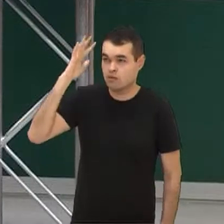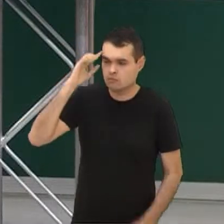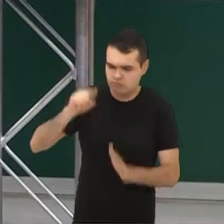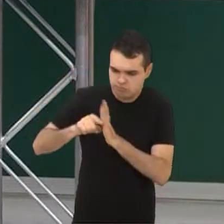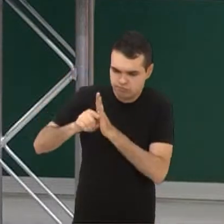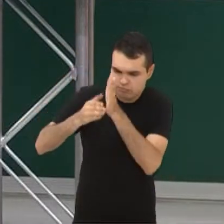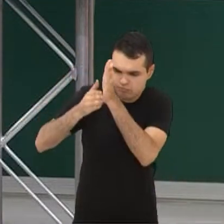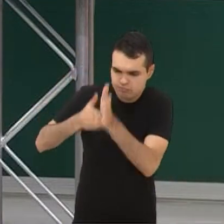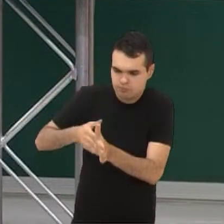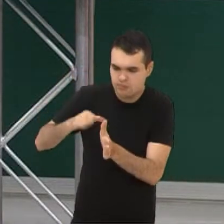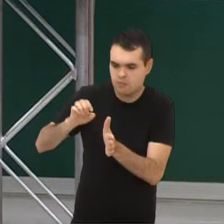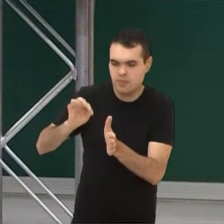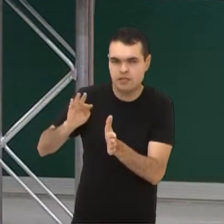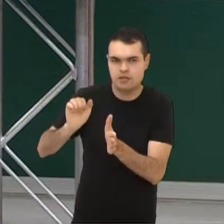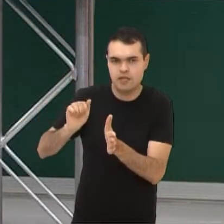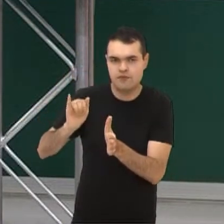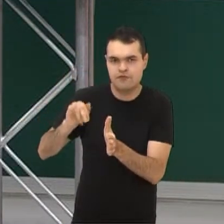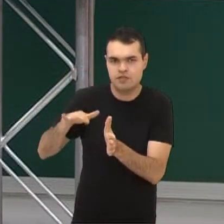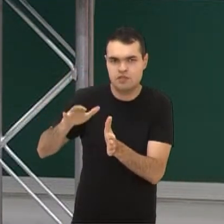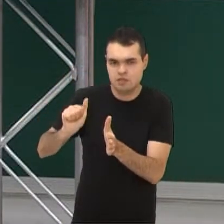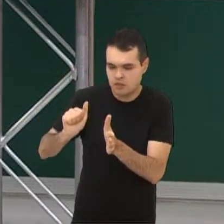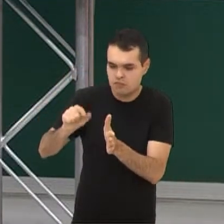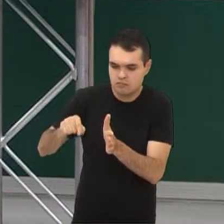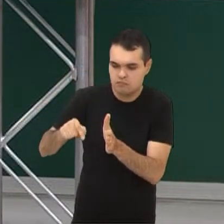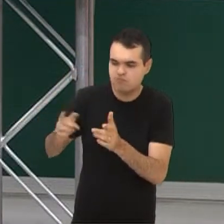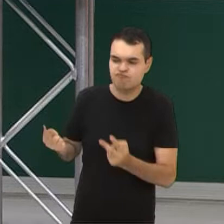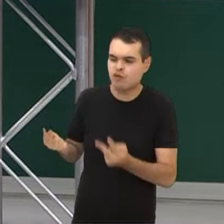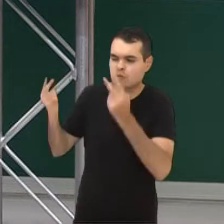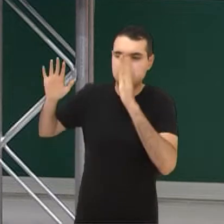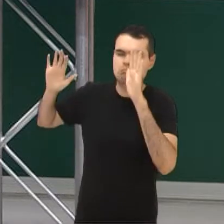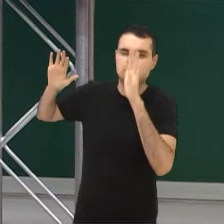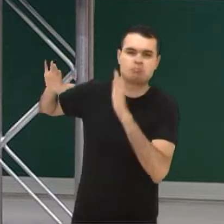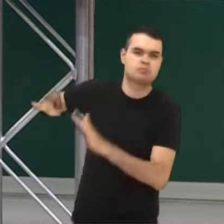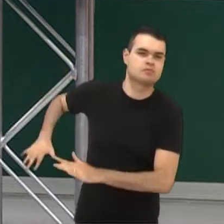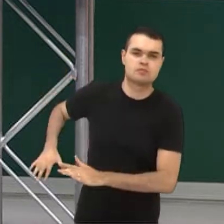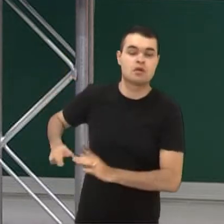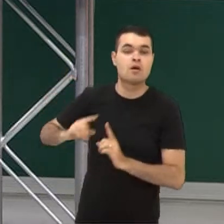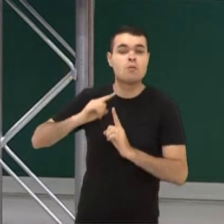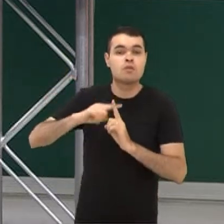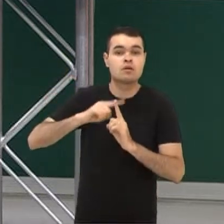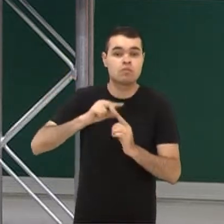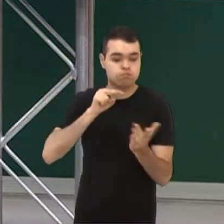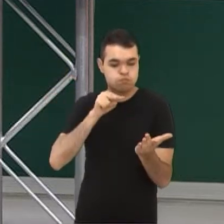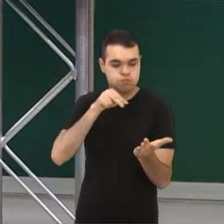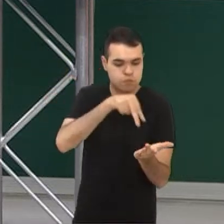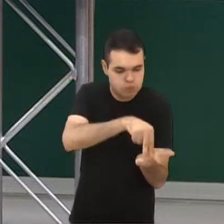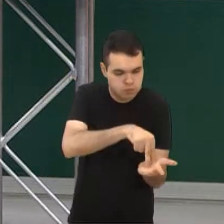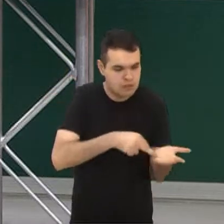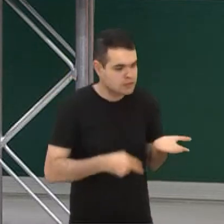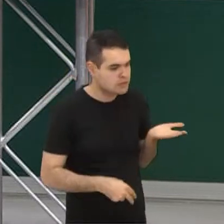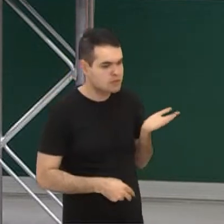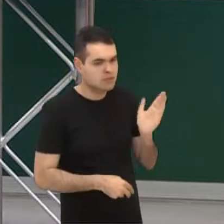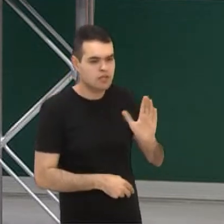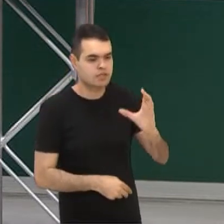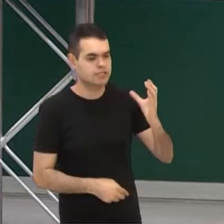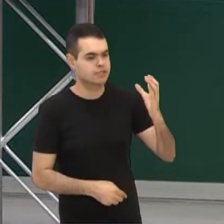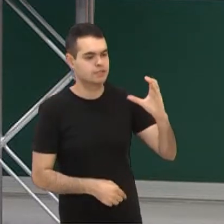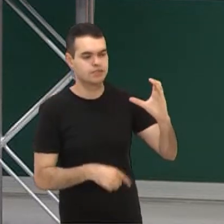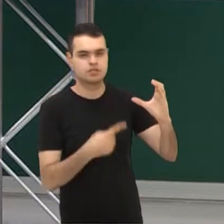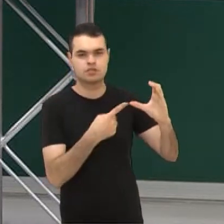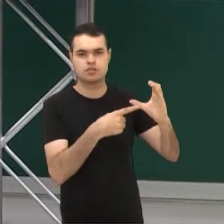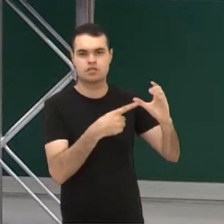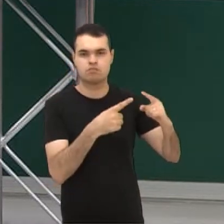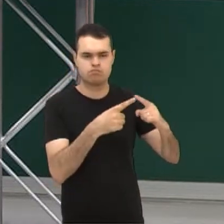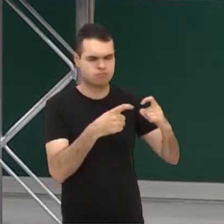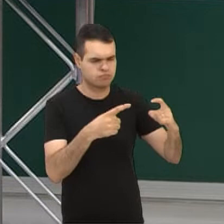Percebam, a grande questão é que quando eu coloco o positivismo, ele traz a ciência como uma grande